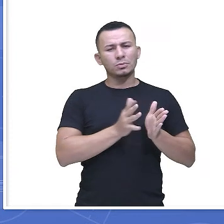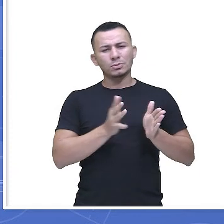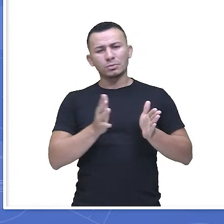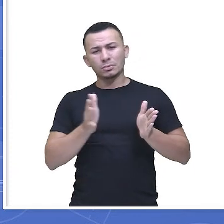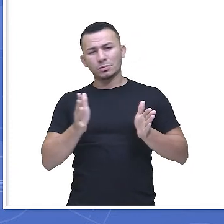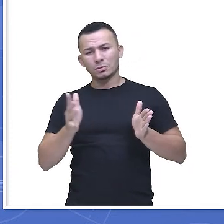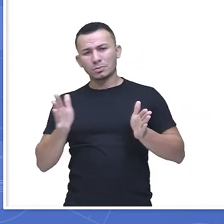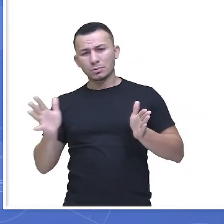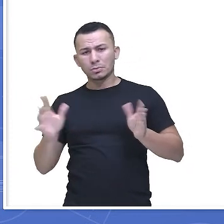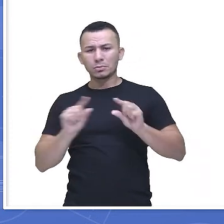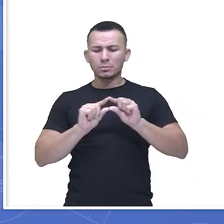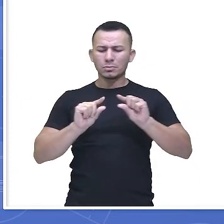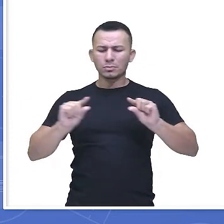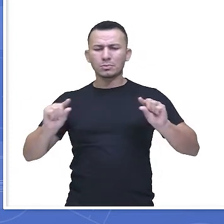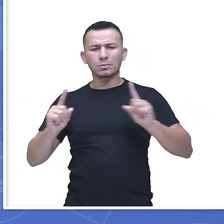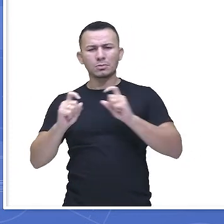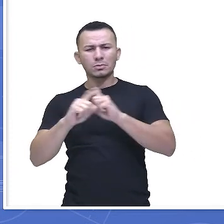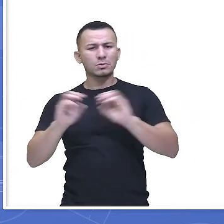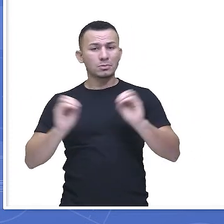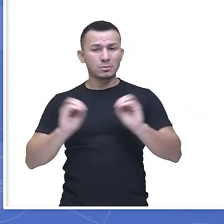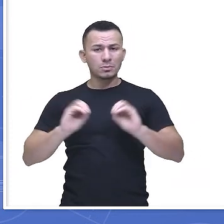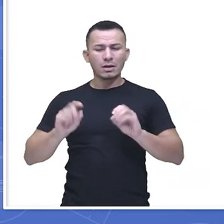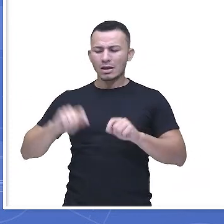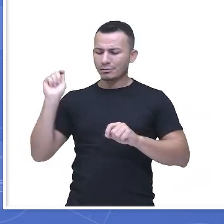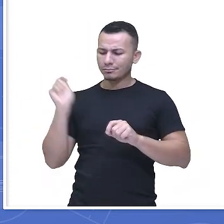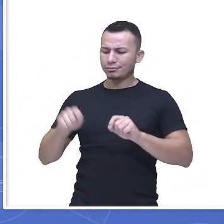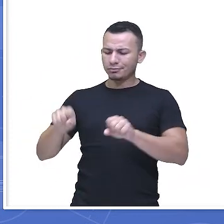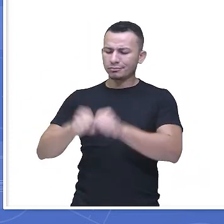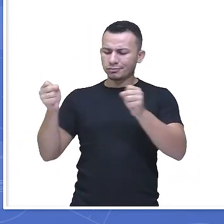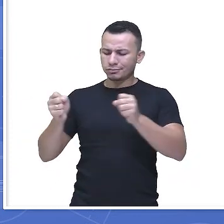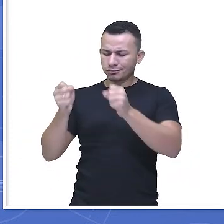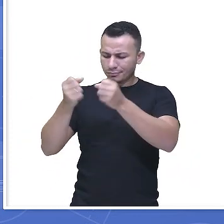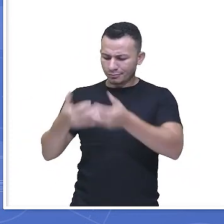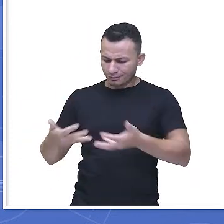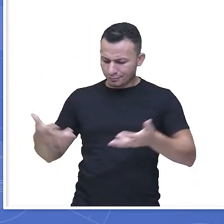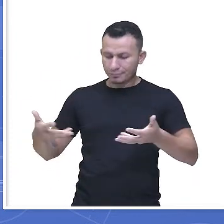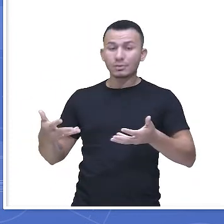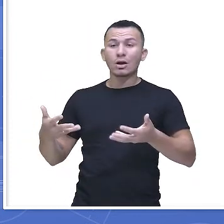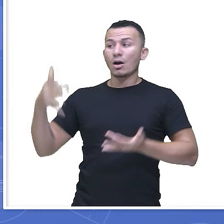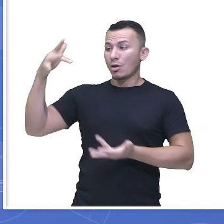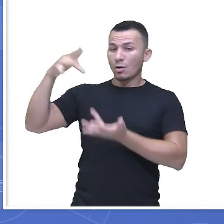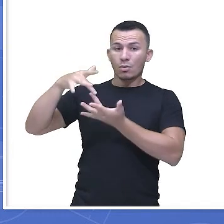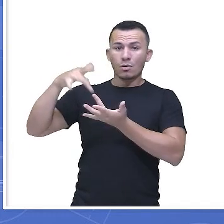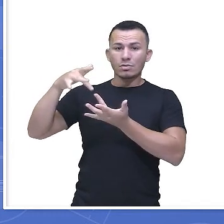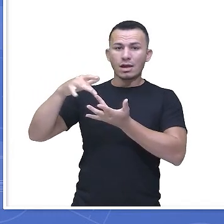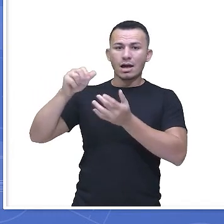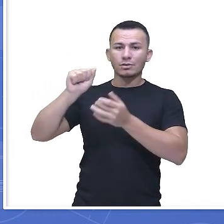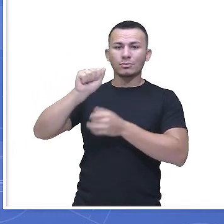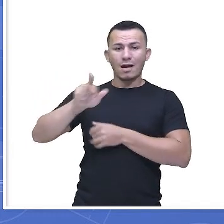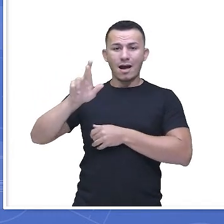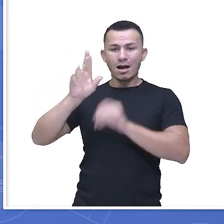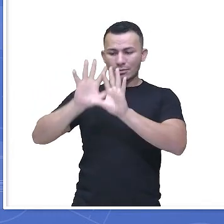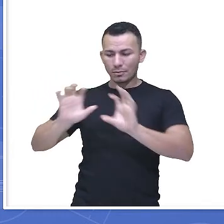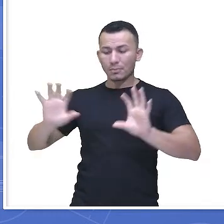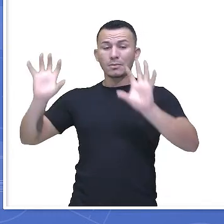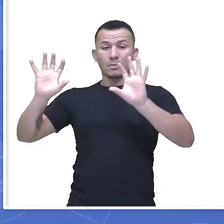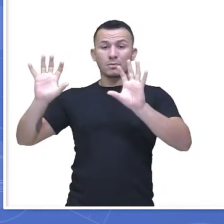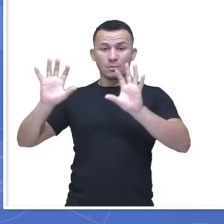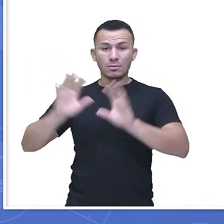desenvolver micro-organismos, Pasteur quebrou o galo, deixando que o caldo entrasse em contato com o ar. Nesse